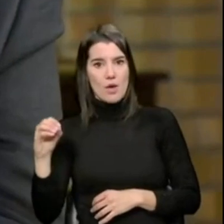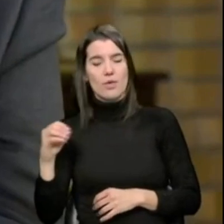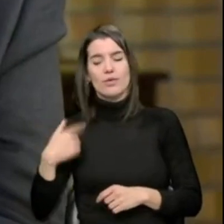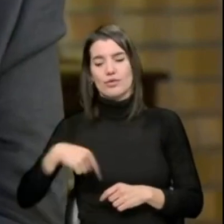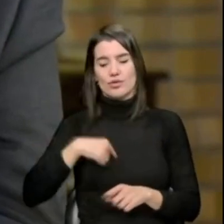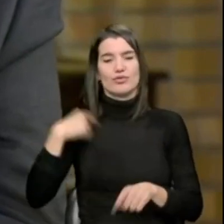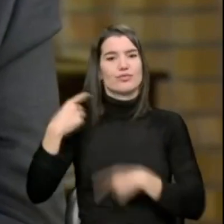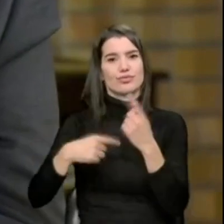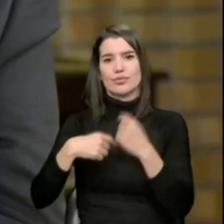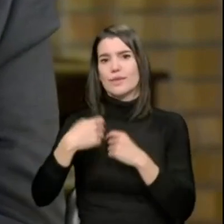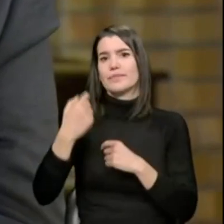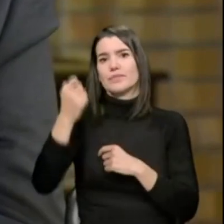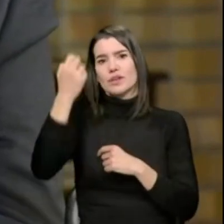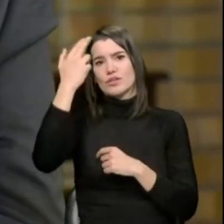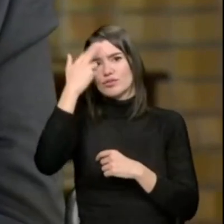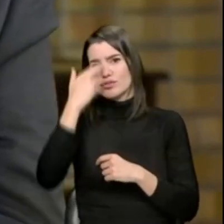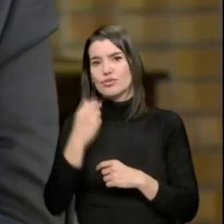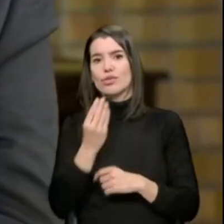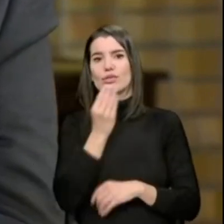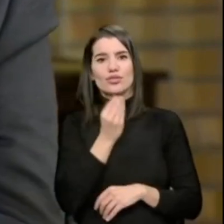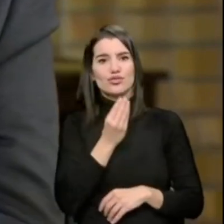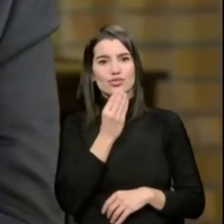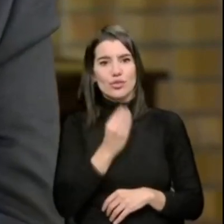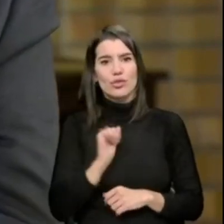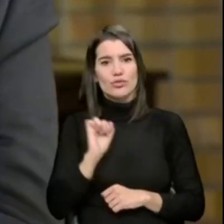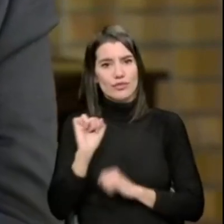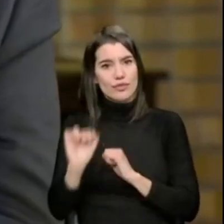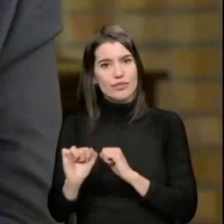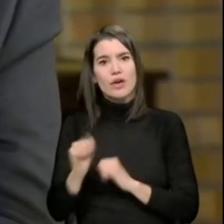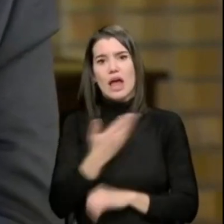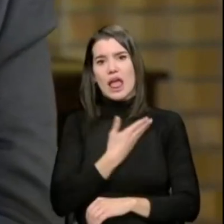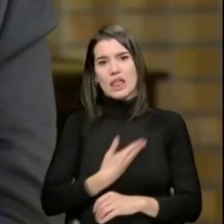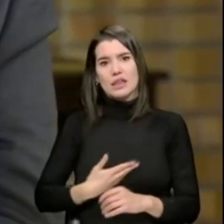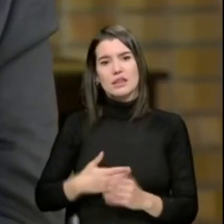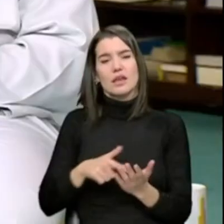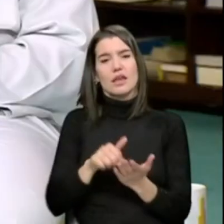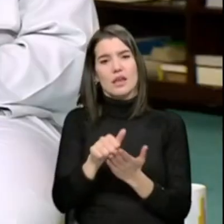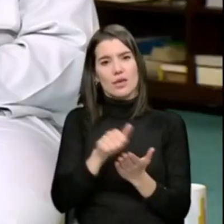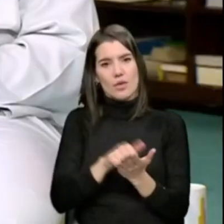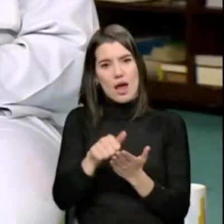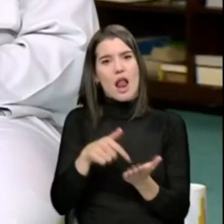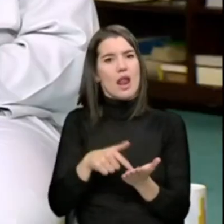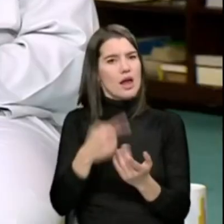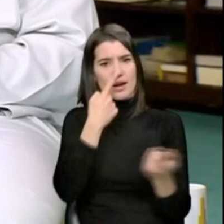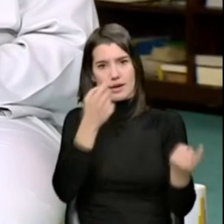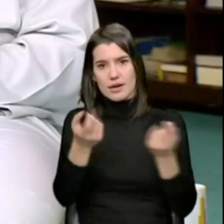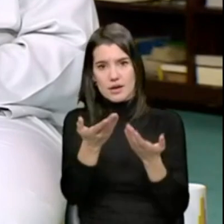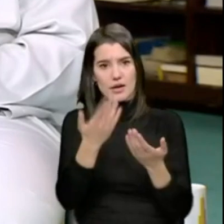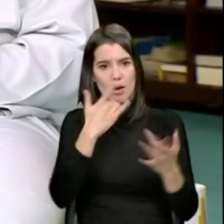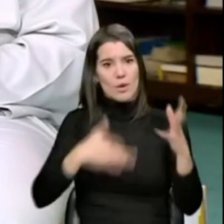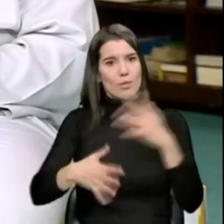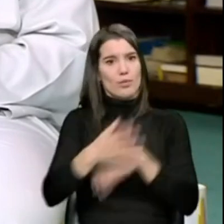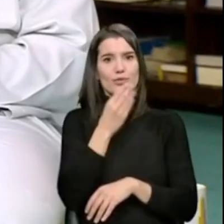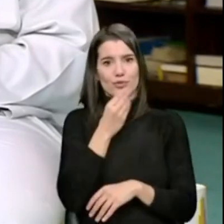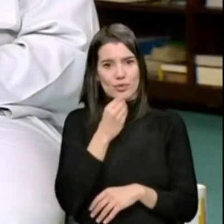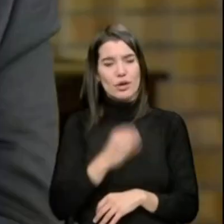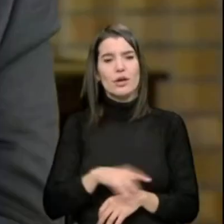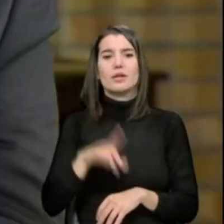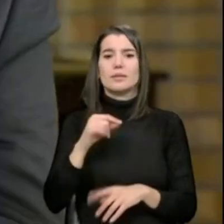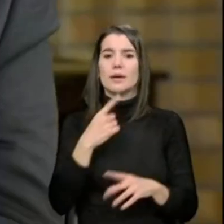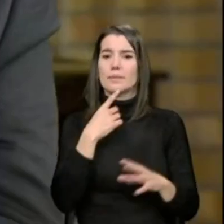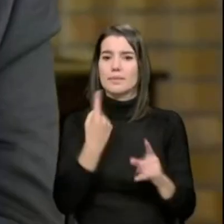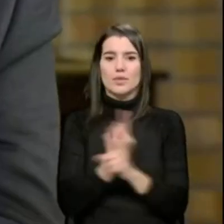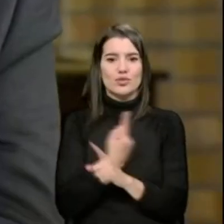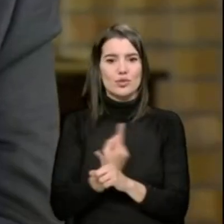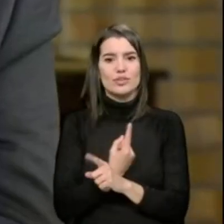judaica, toda a Sagrada Escritura do Antigo Testamento, é comum também ao povo judaico, e tantas coisas também